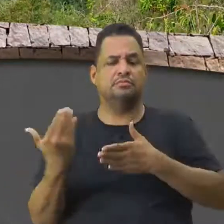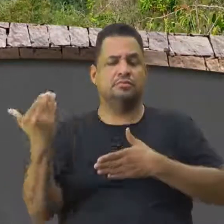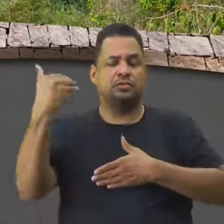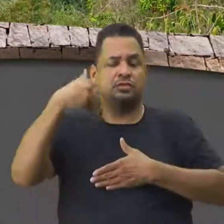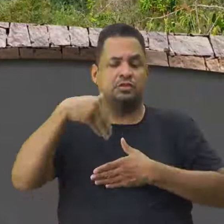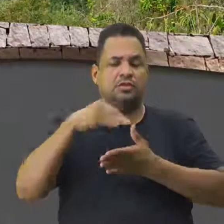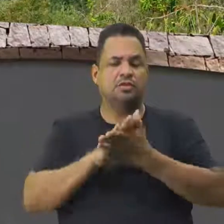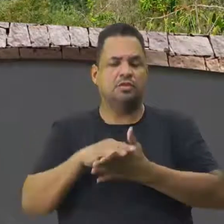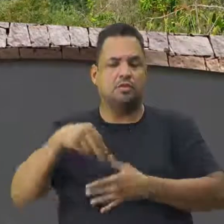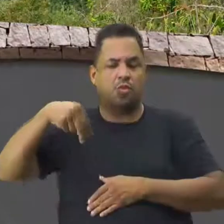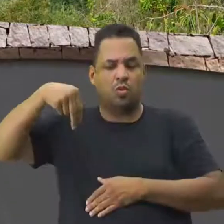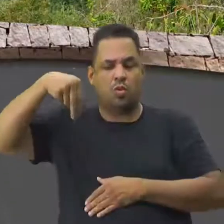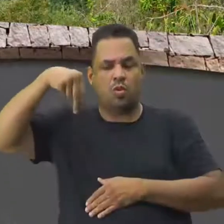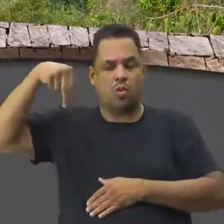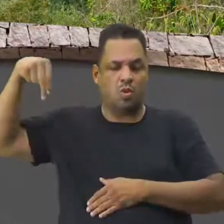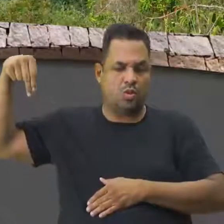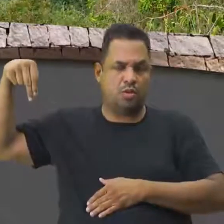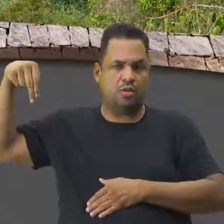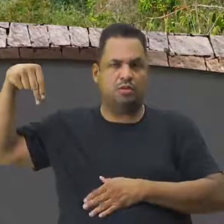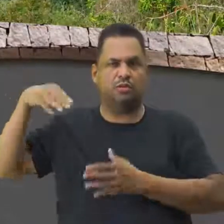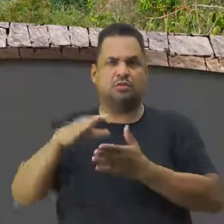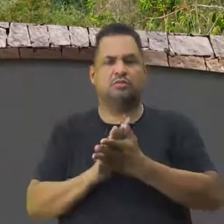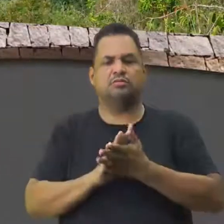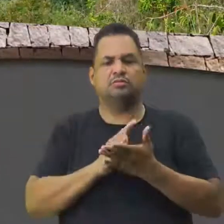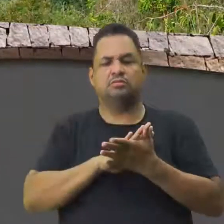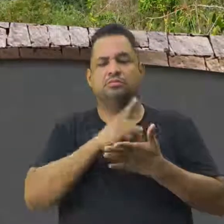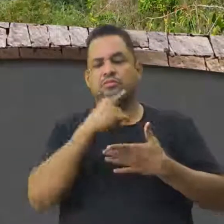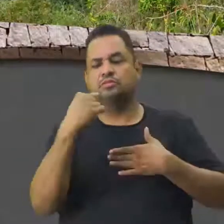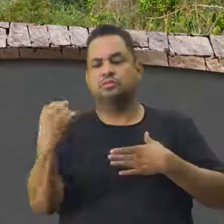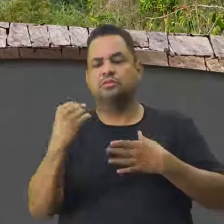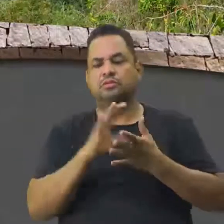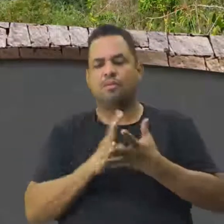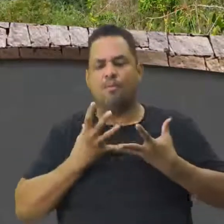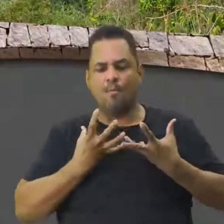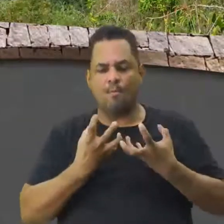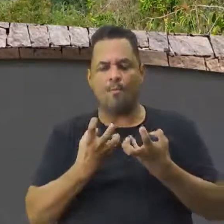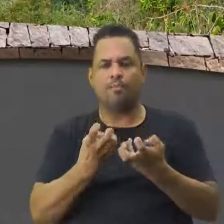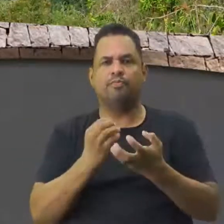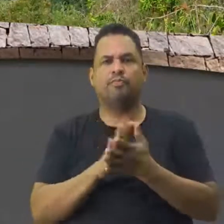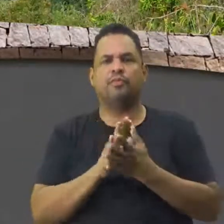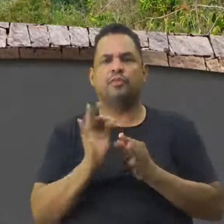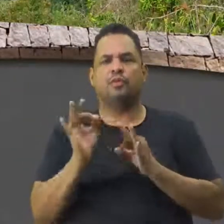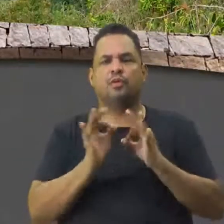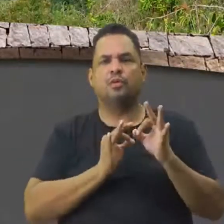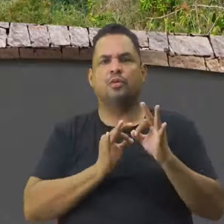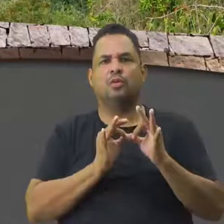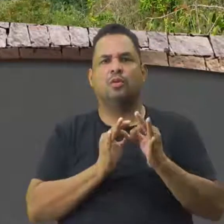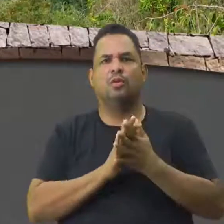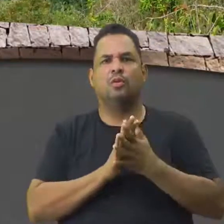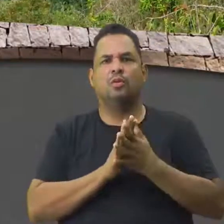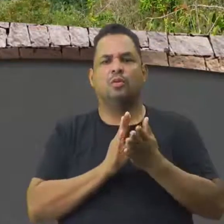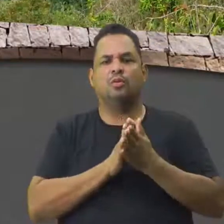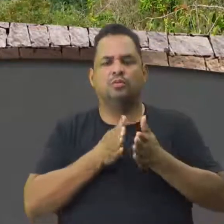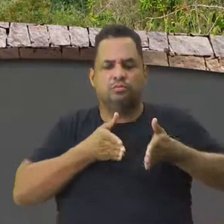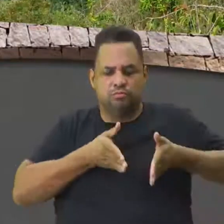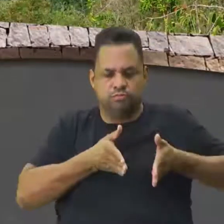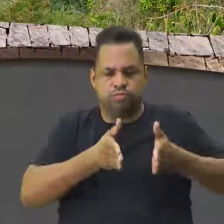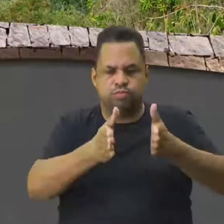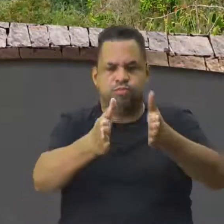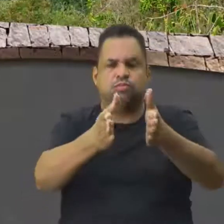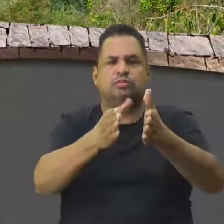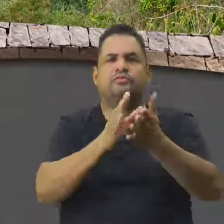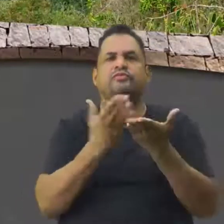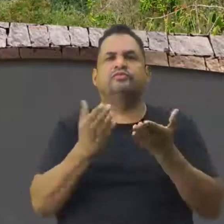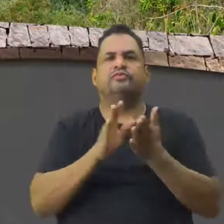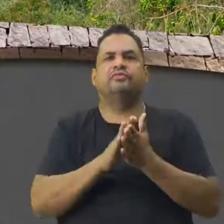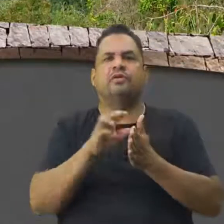Nordeste. Fugindo de quê? Da seca. Construção da estrada de ferro Madeira, Mamoré,